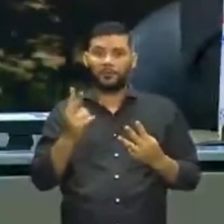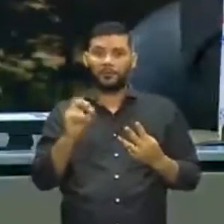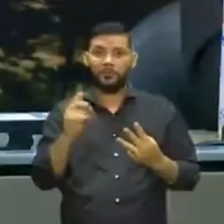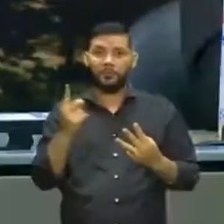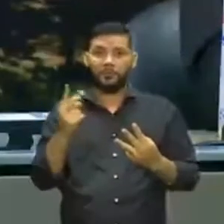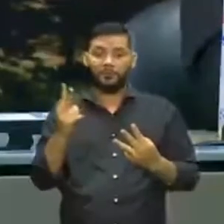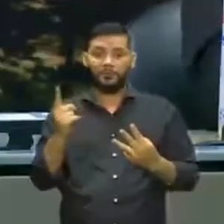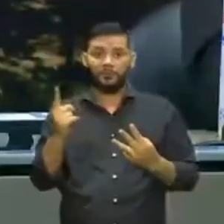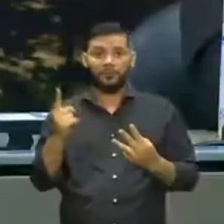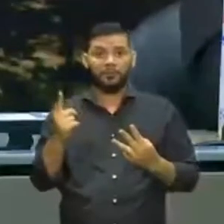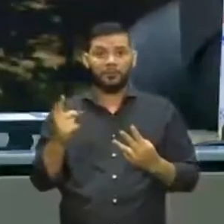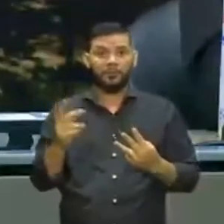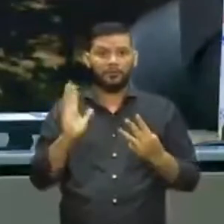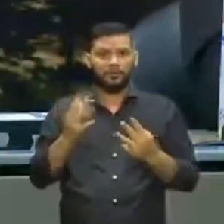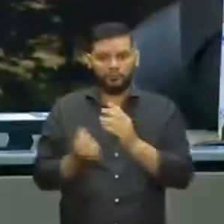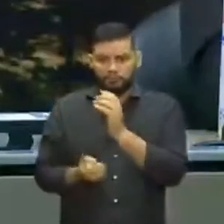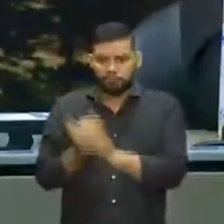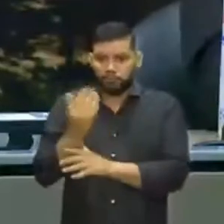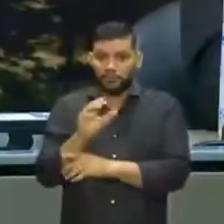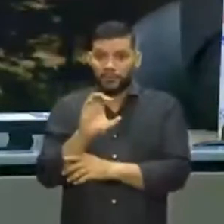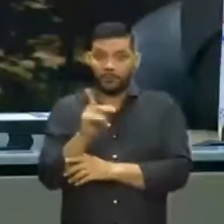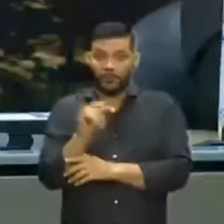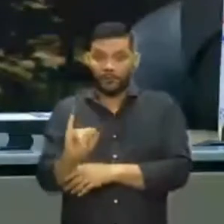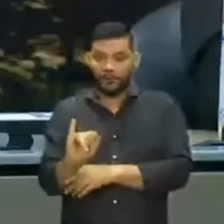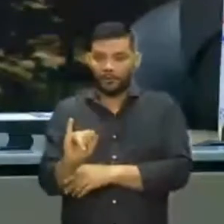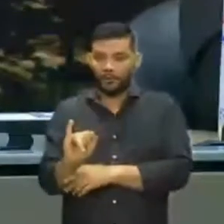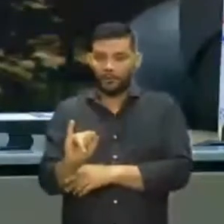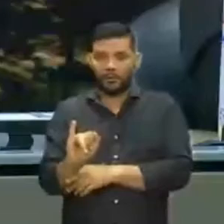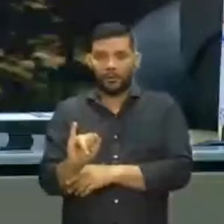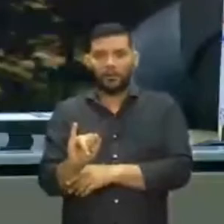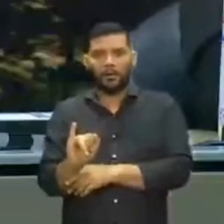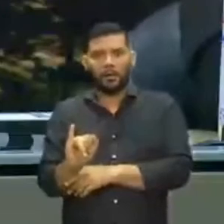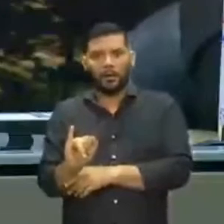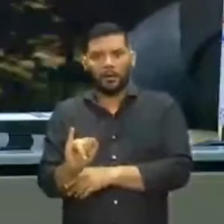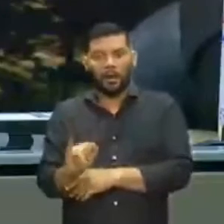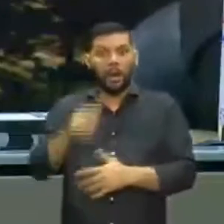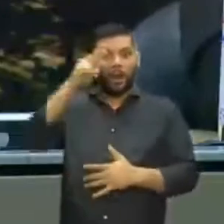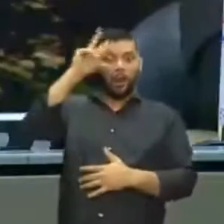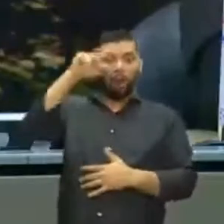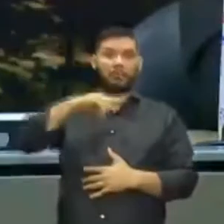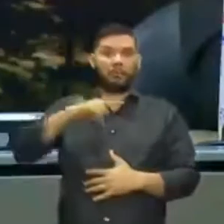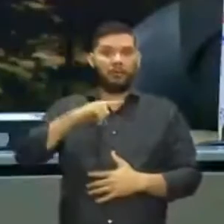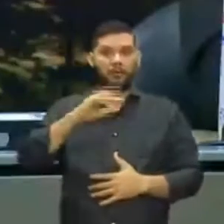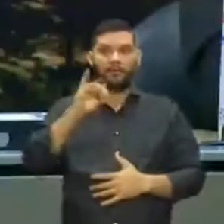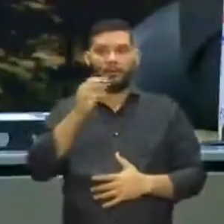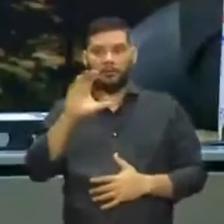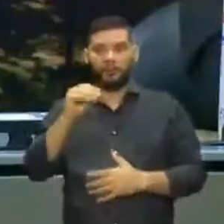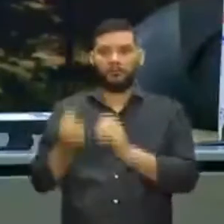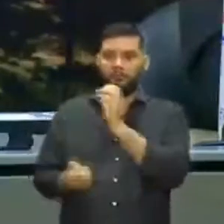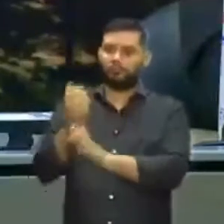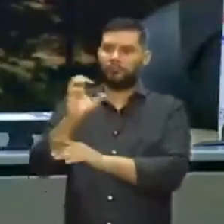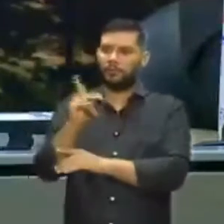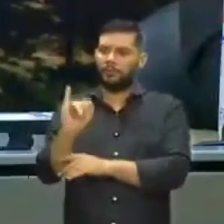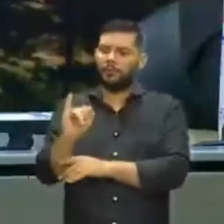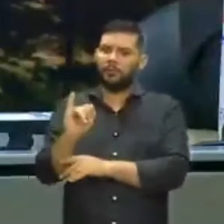Aí, quando a CPI das associações é criada, aí é que ele lembra para criar uma CPI das facções. E por que, ele não propôs em